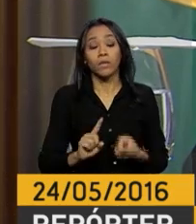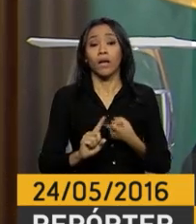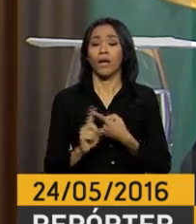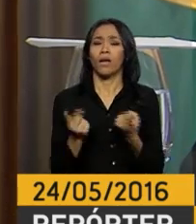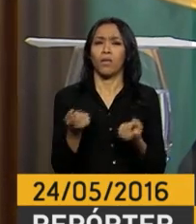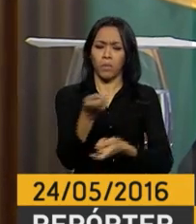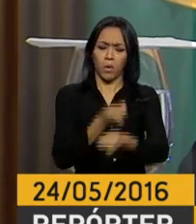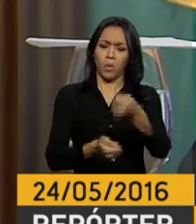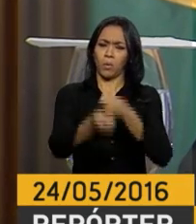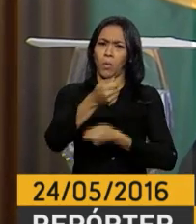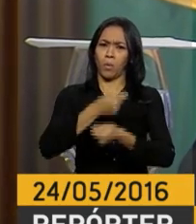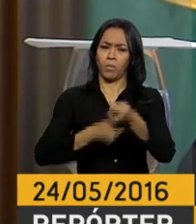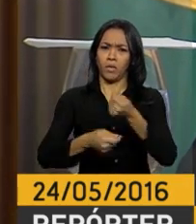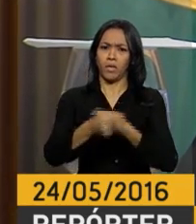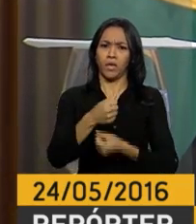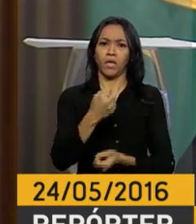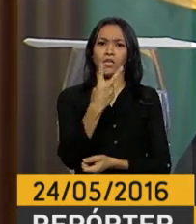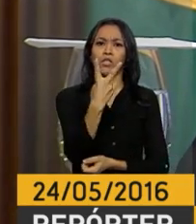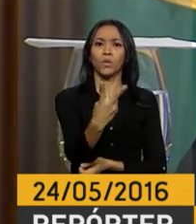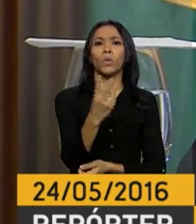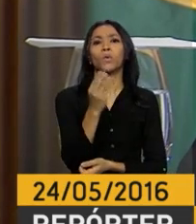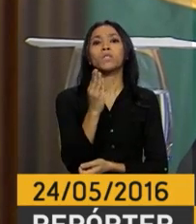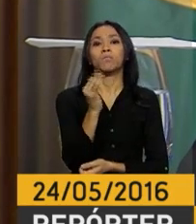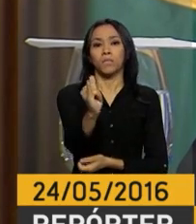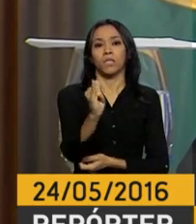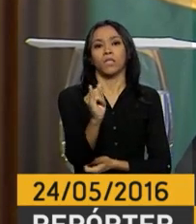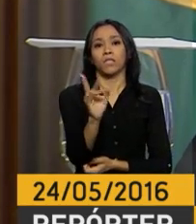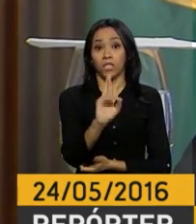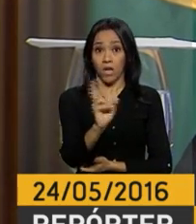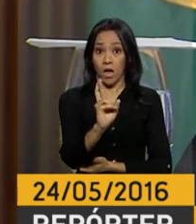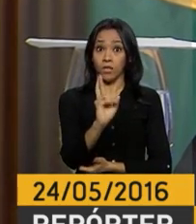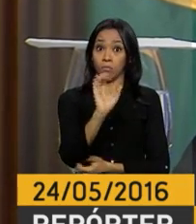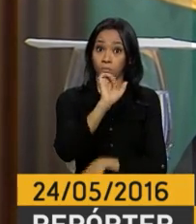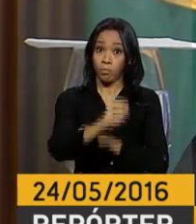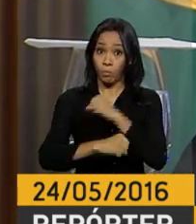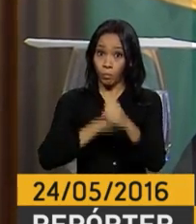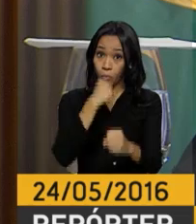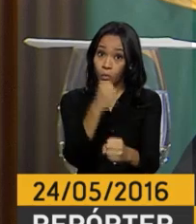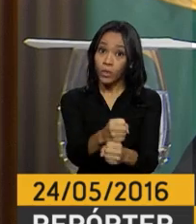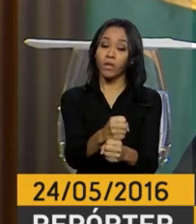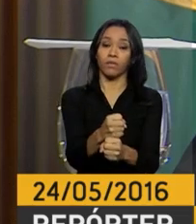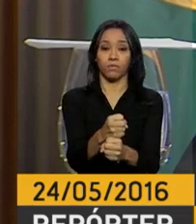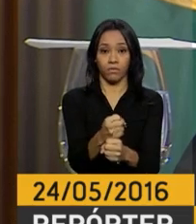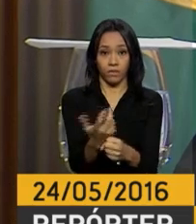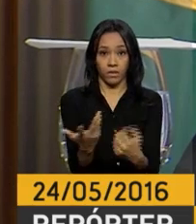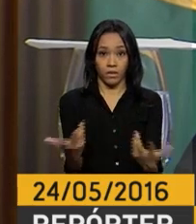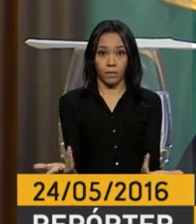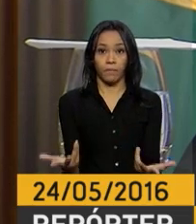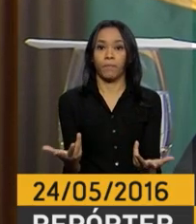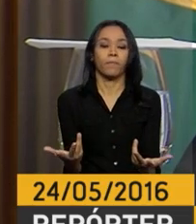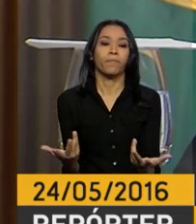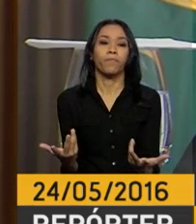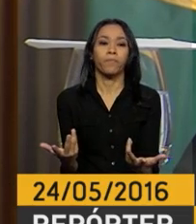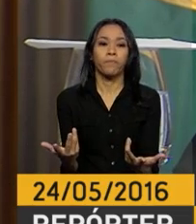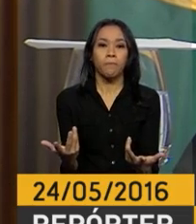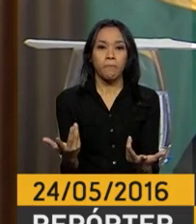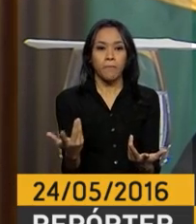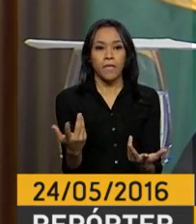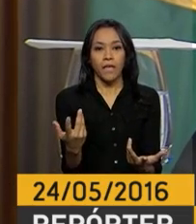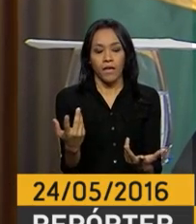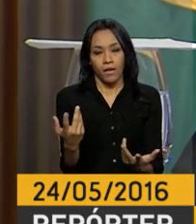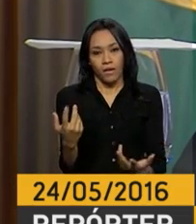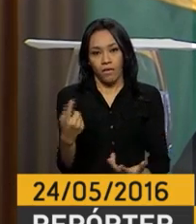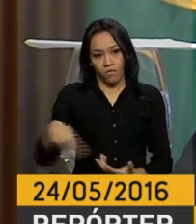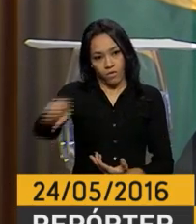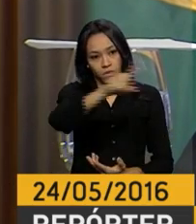economia de aproximadamente 2 bilhões de reais ao ano. Vejam, portanto, meus senhores e minhas senhoras, que